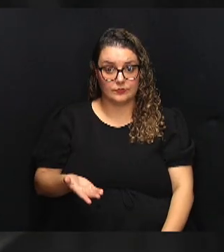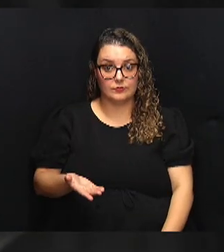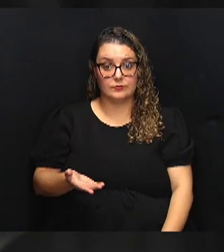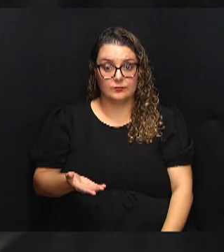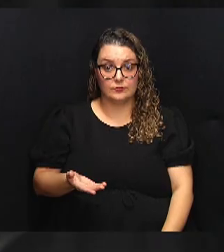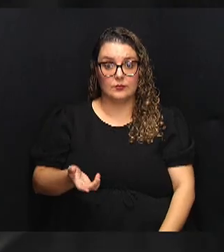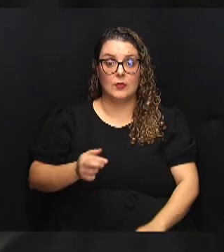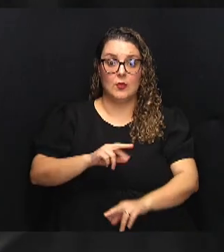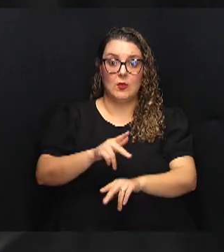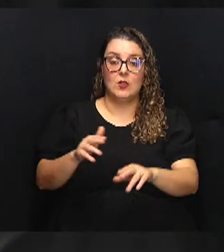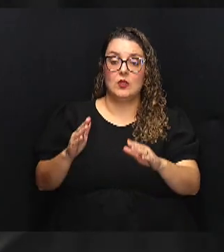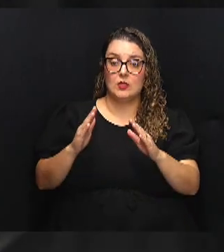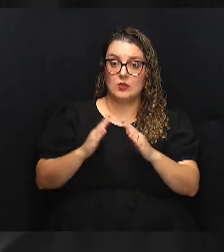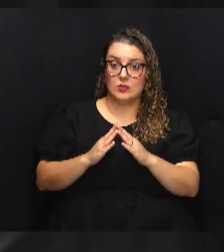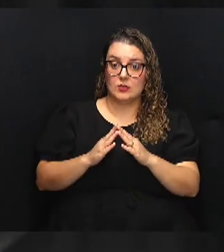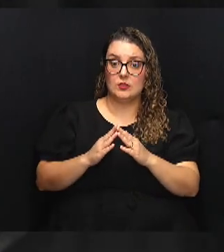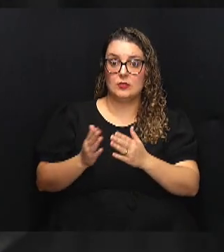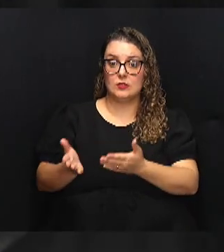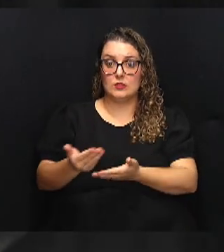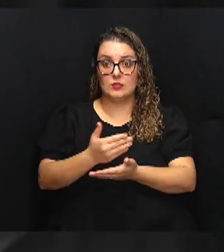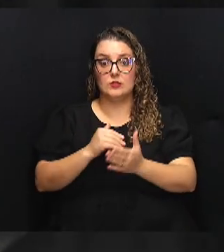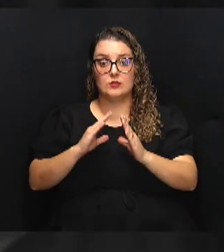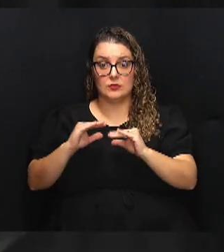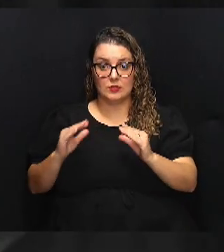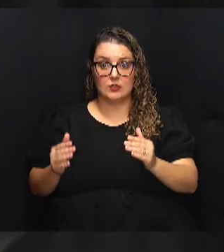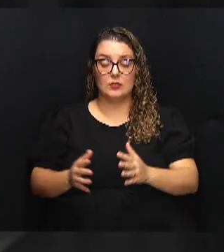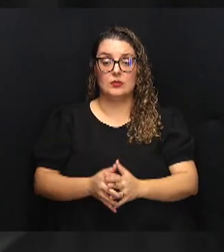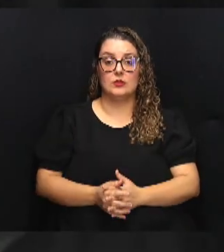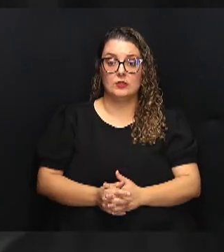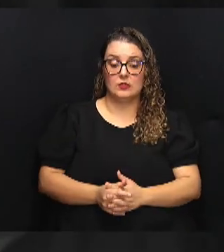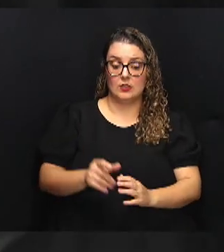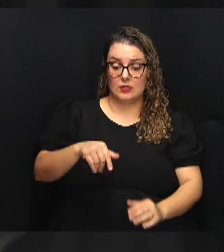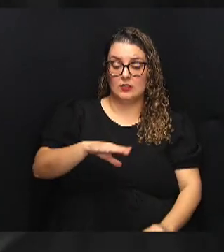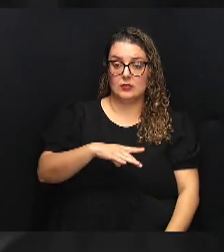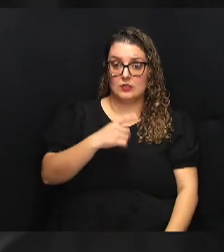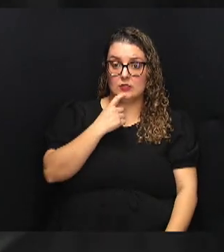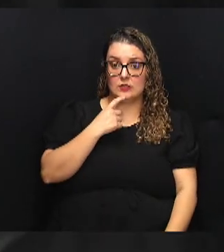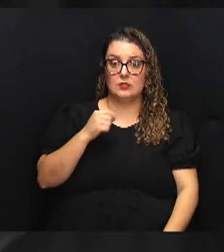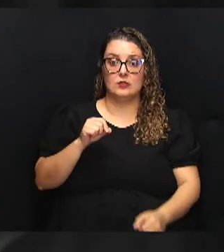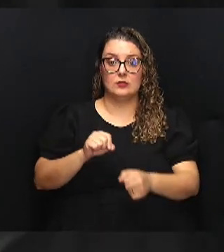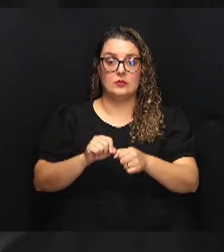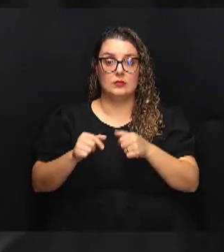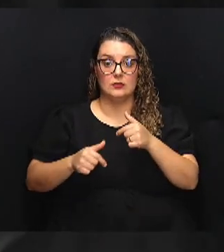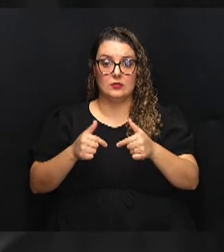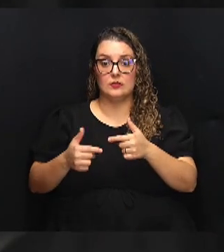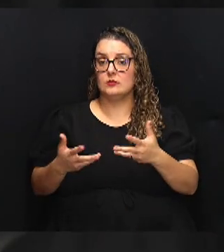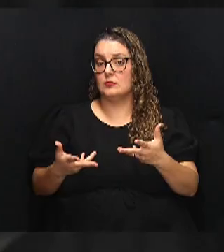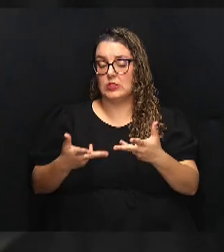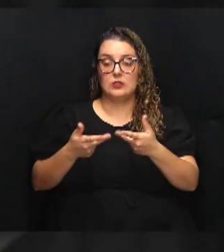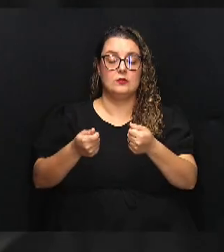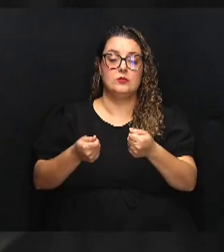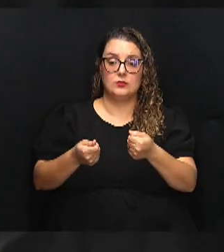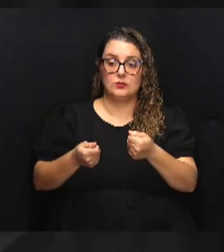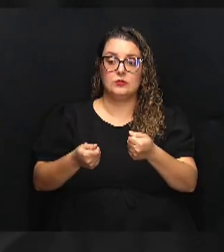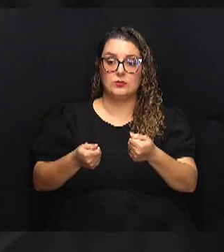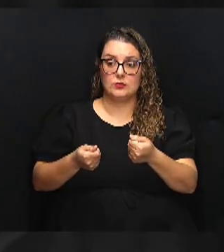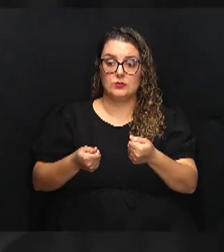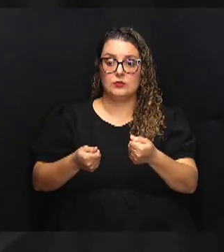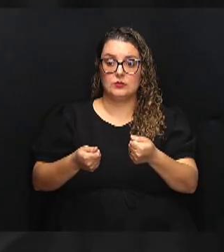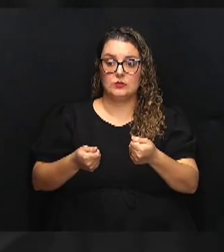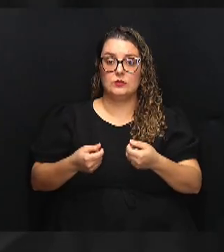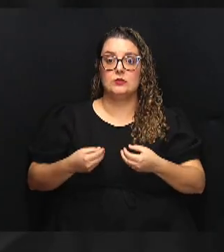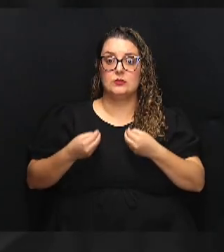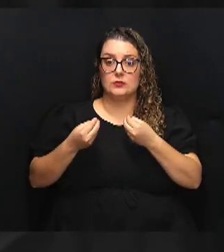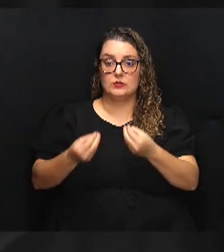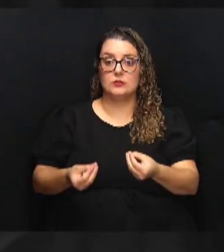muitas casas de acolhimento, né, aqui na cidade de Campinas, que fazem um trabalho aí fantástico. Então, trazendo